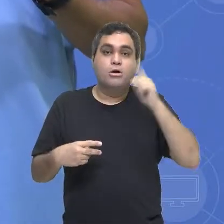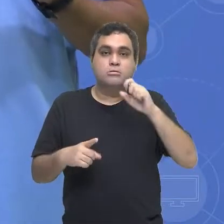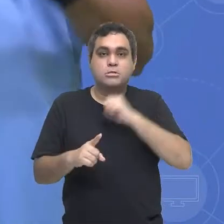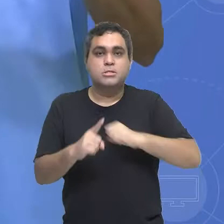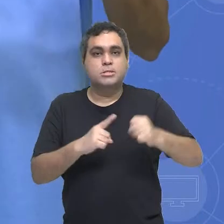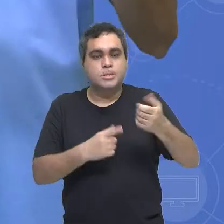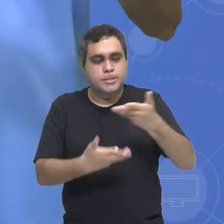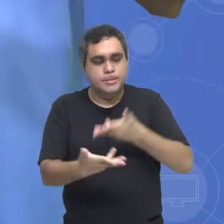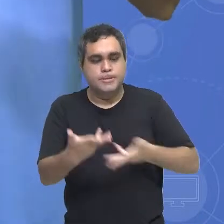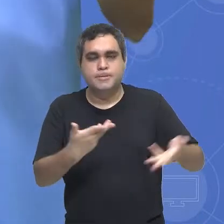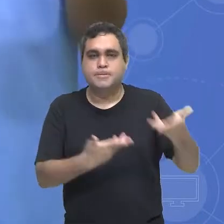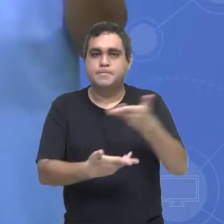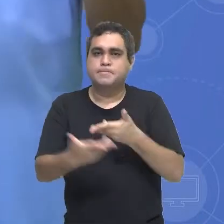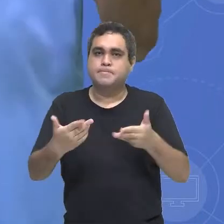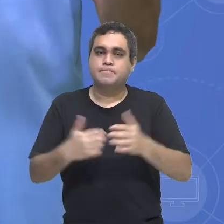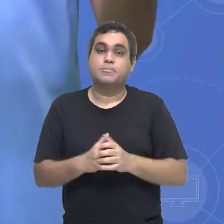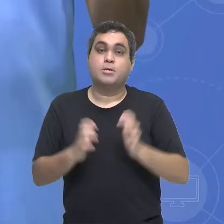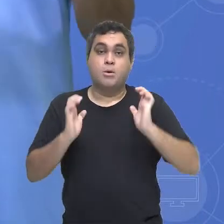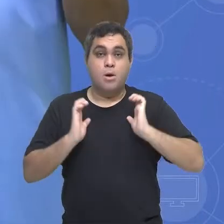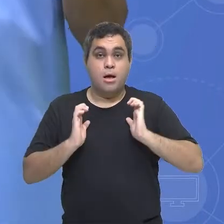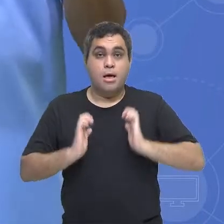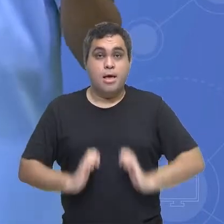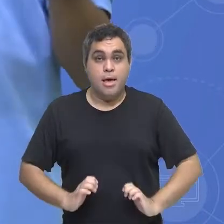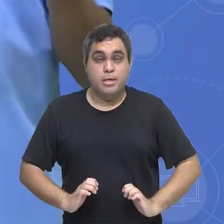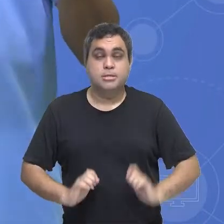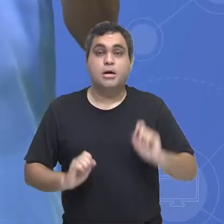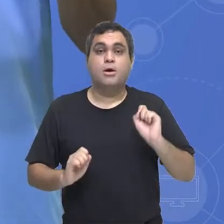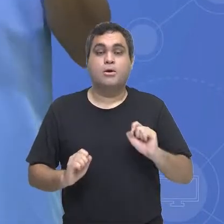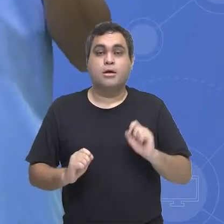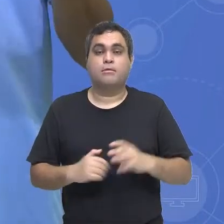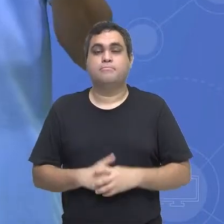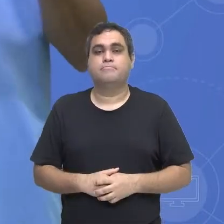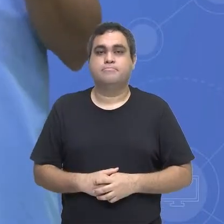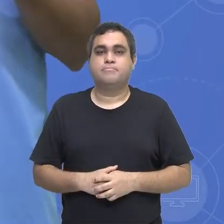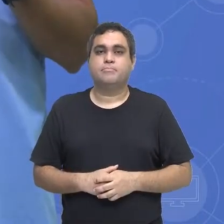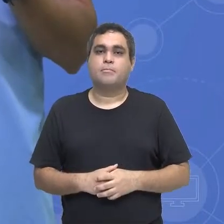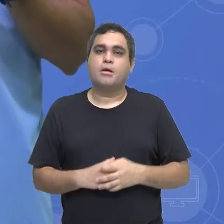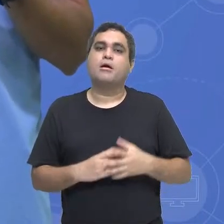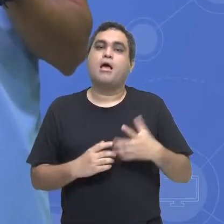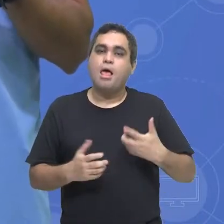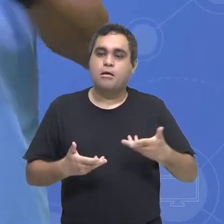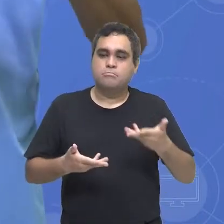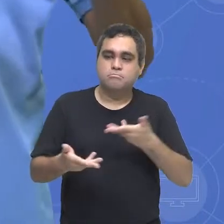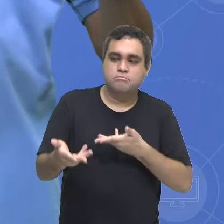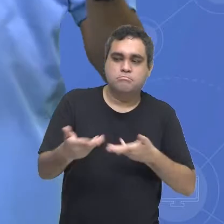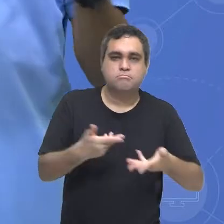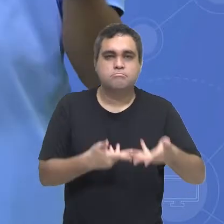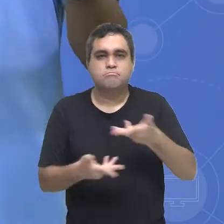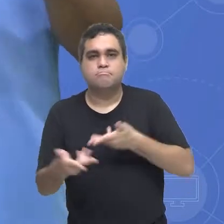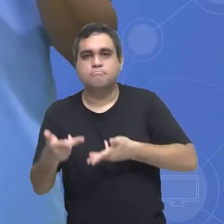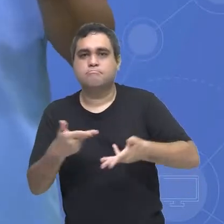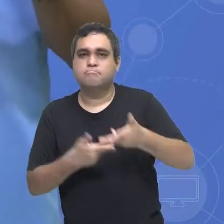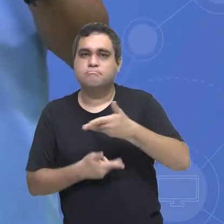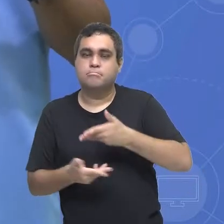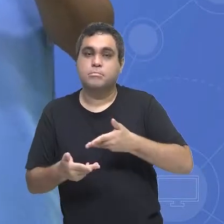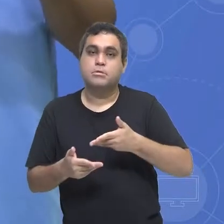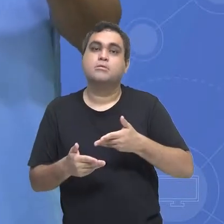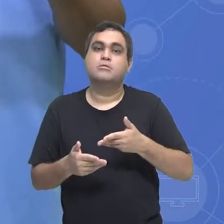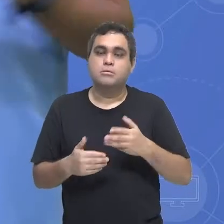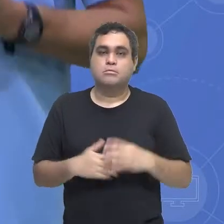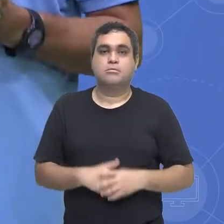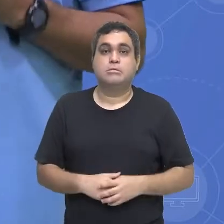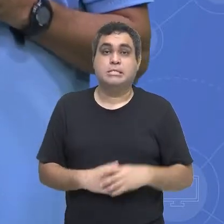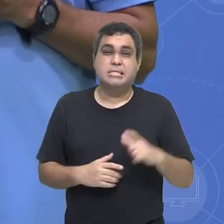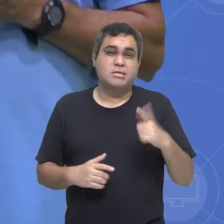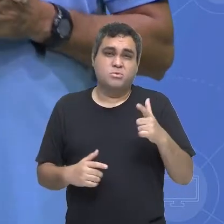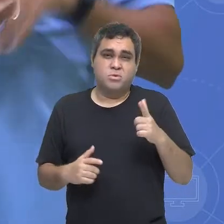da sociedade. A ética é aquele limite que faz a gente conviver dentro da sociedade. Se não tivermos esse limite, o